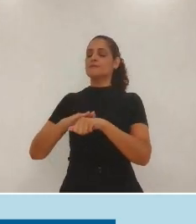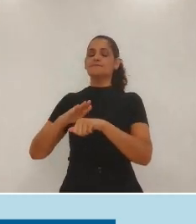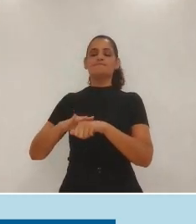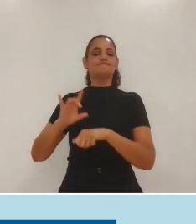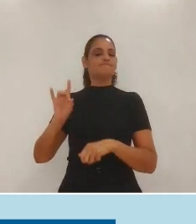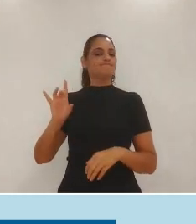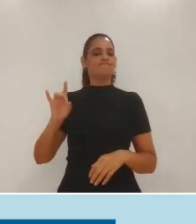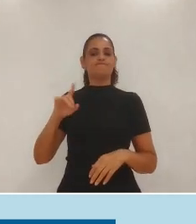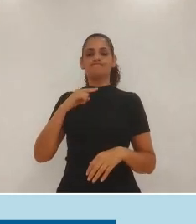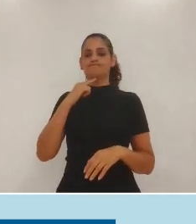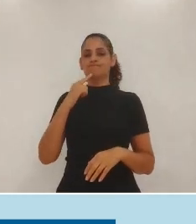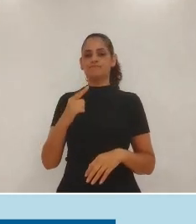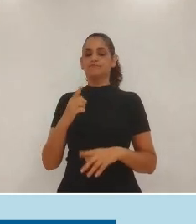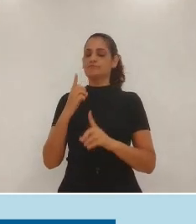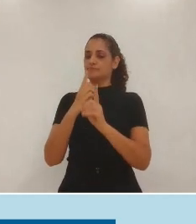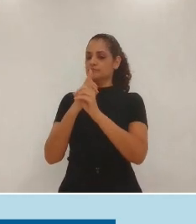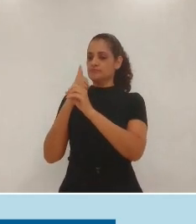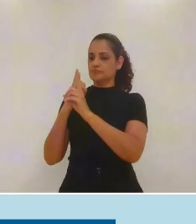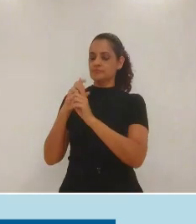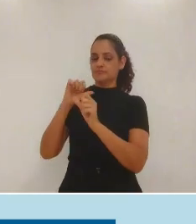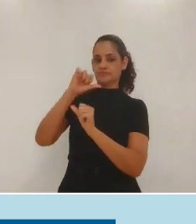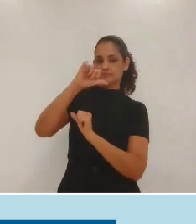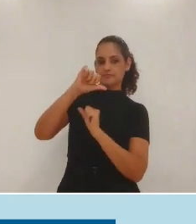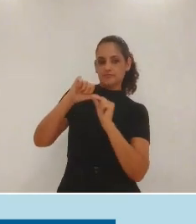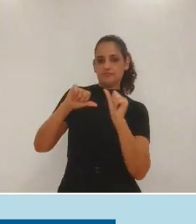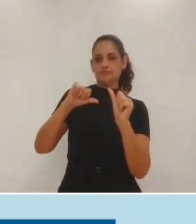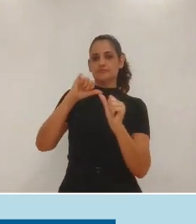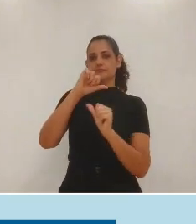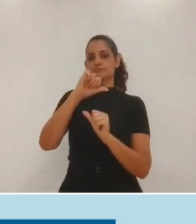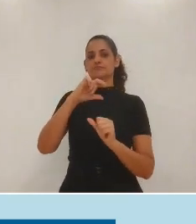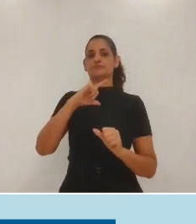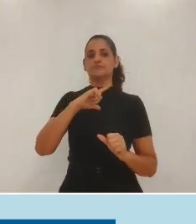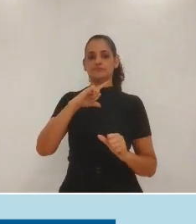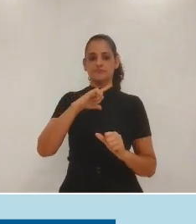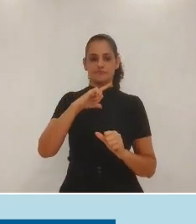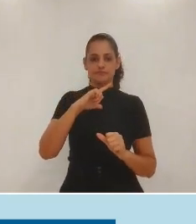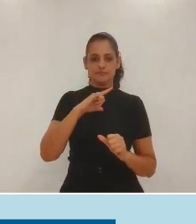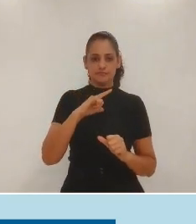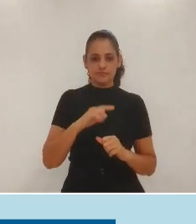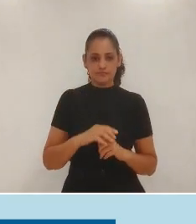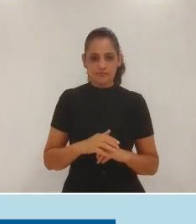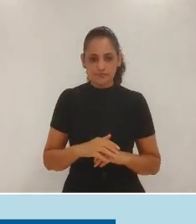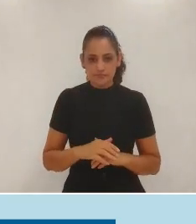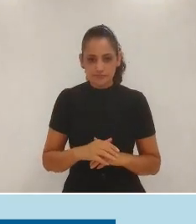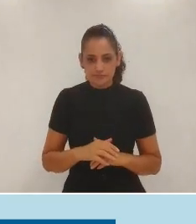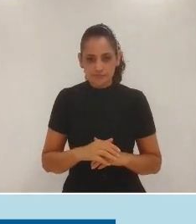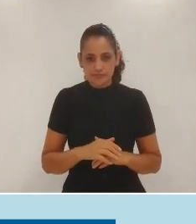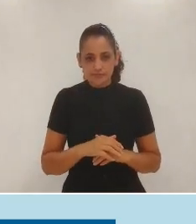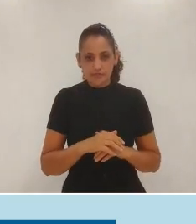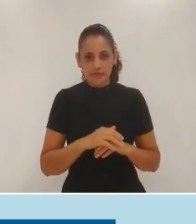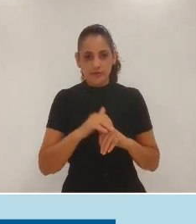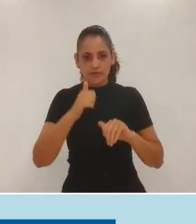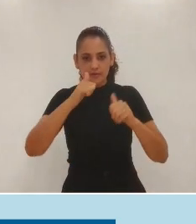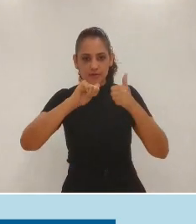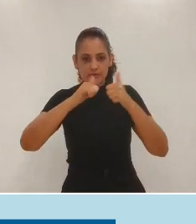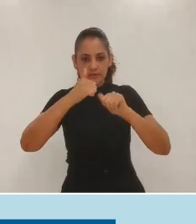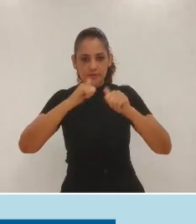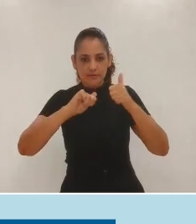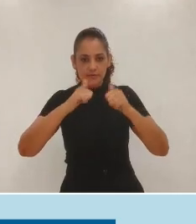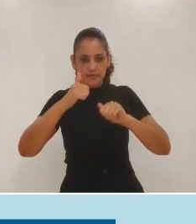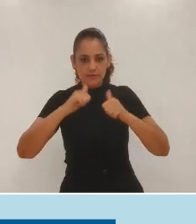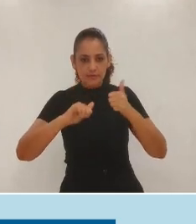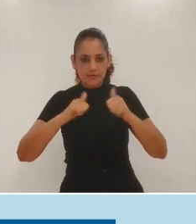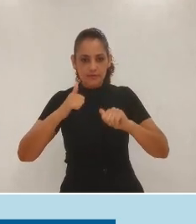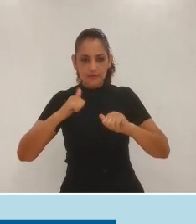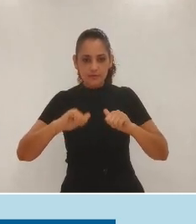identificar alterações mastócitos, avaliar manchas e postura, e depois eu vou fazer uma